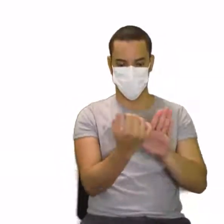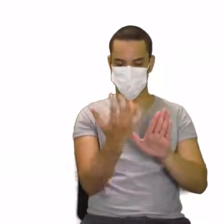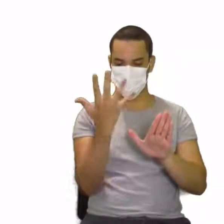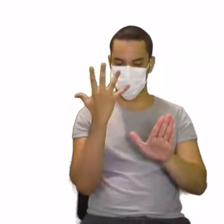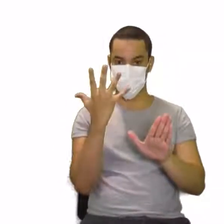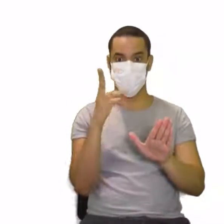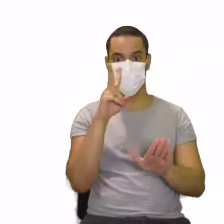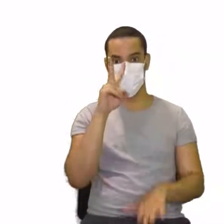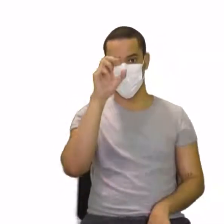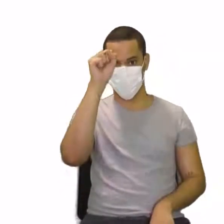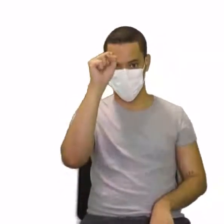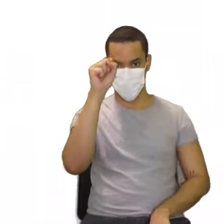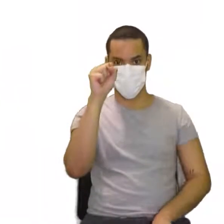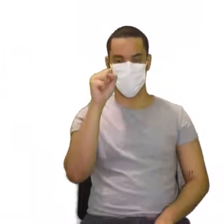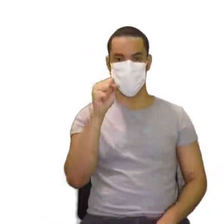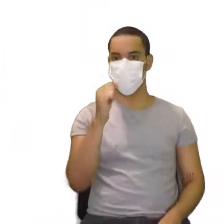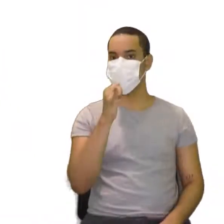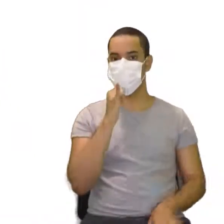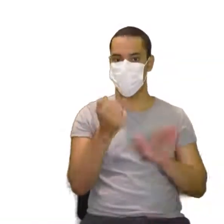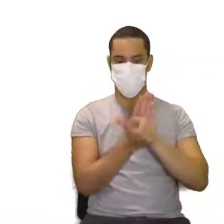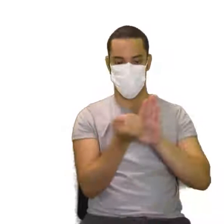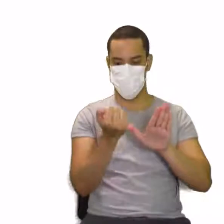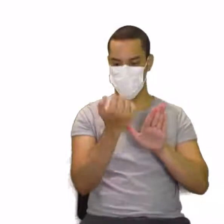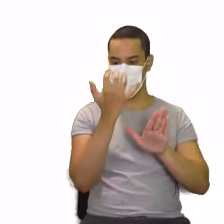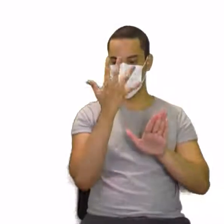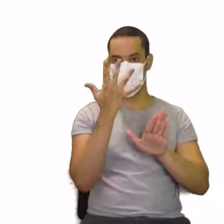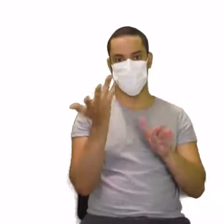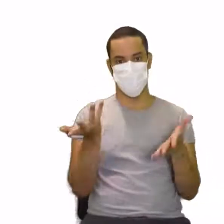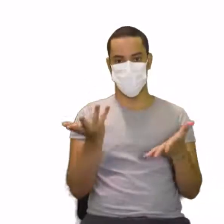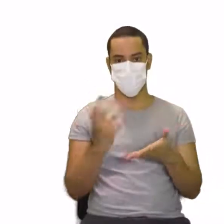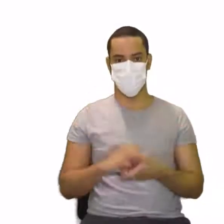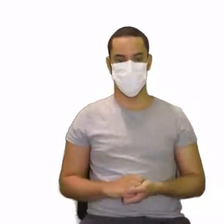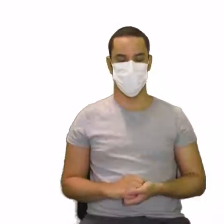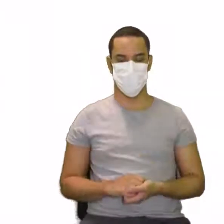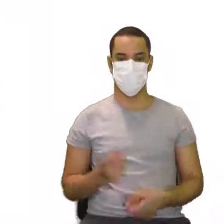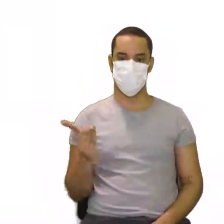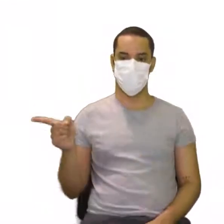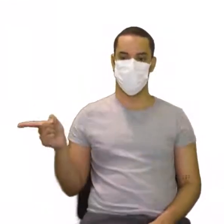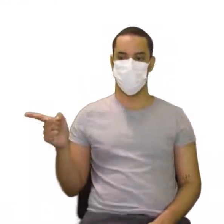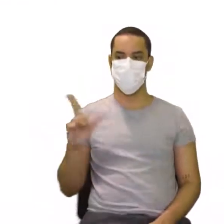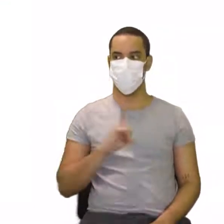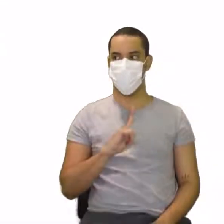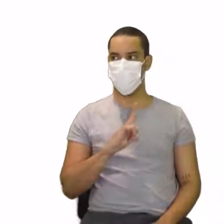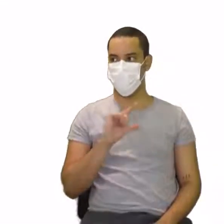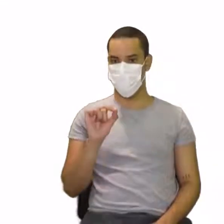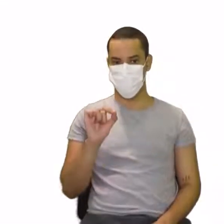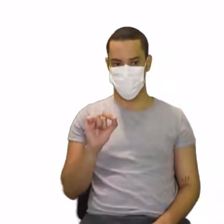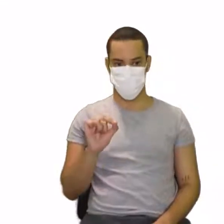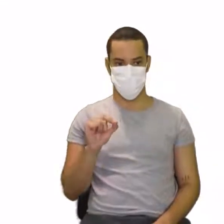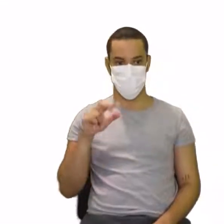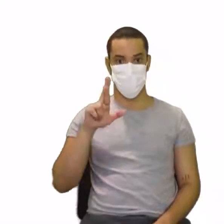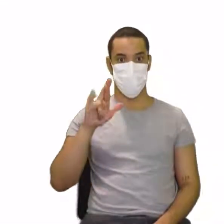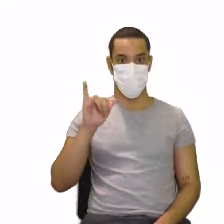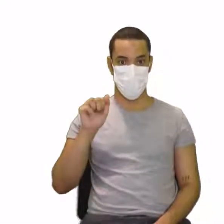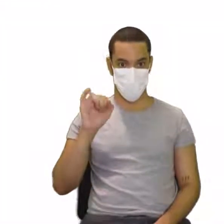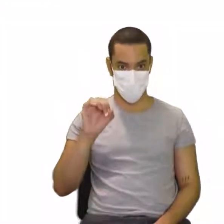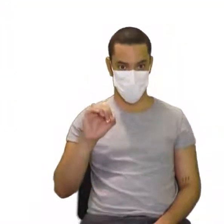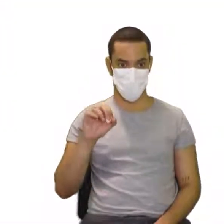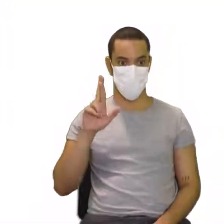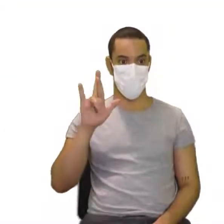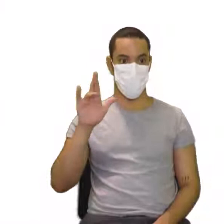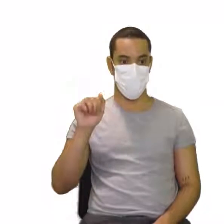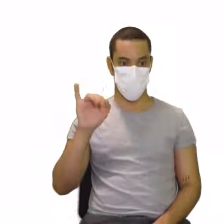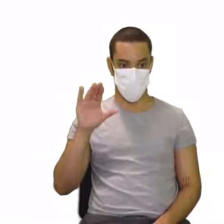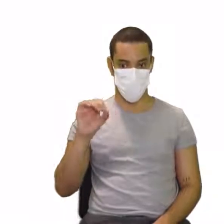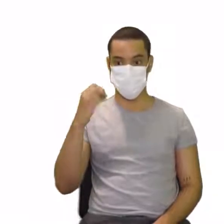né, em direção ao seu rosto, por exemplo, ok? E aqui nós temos, olha só, o raio, se nós quisermos calcular o